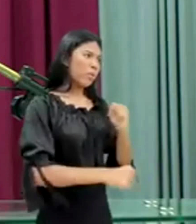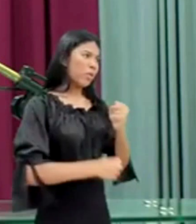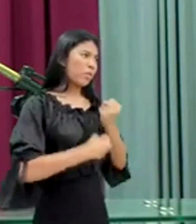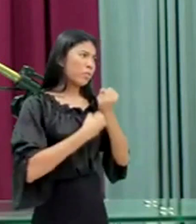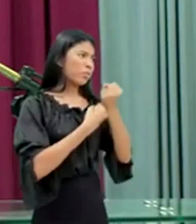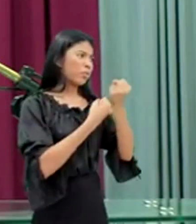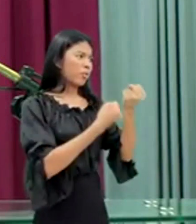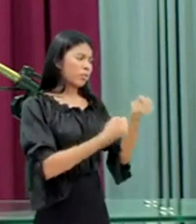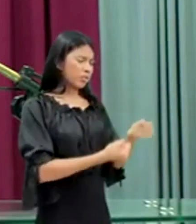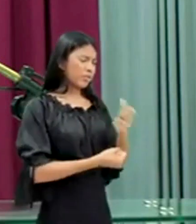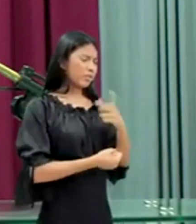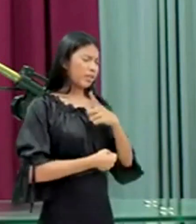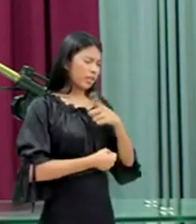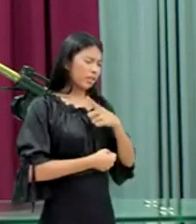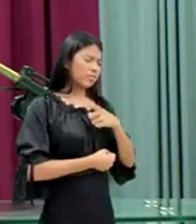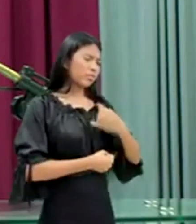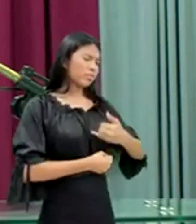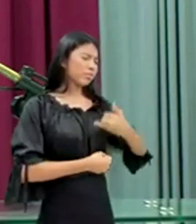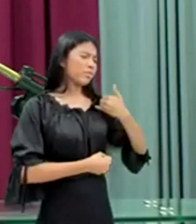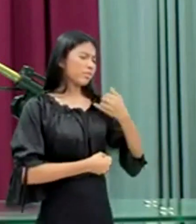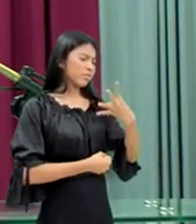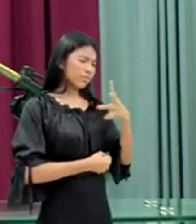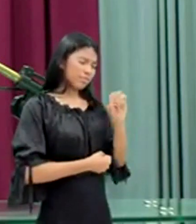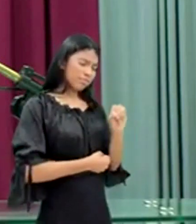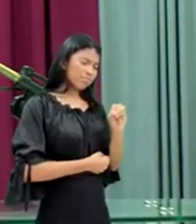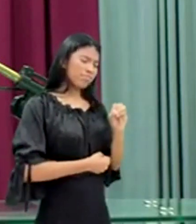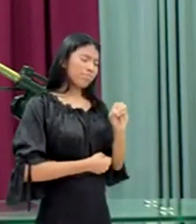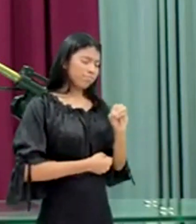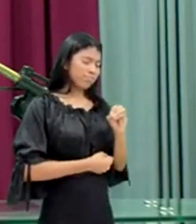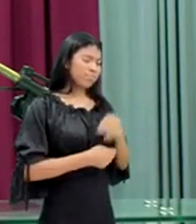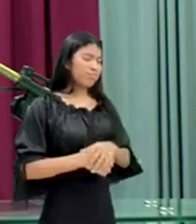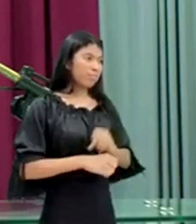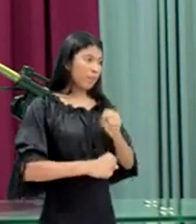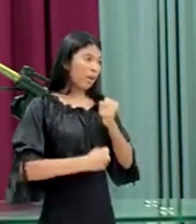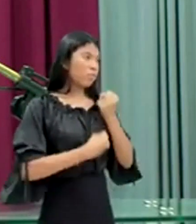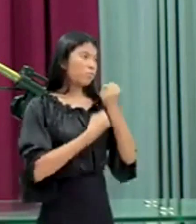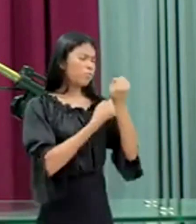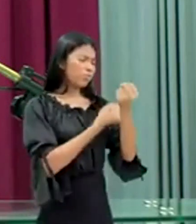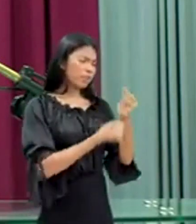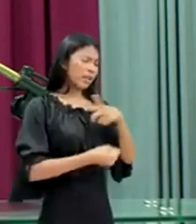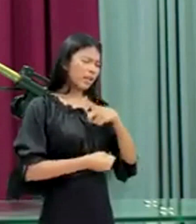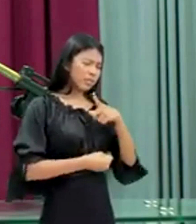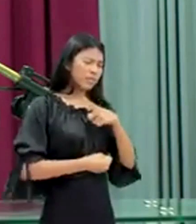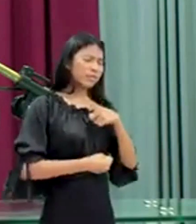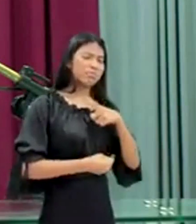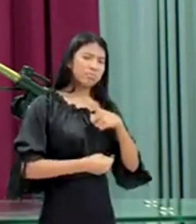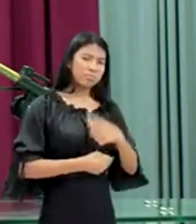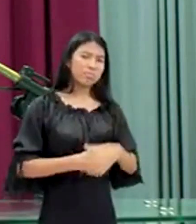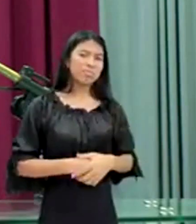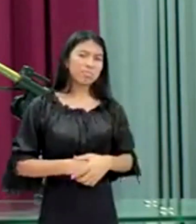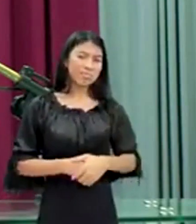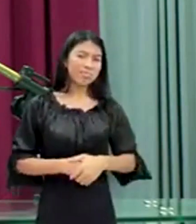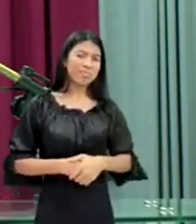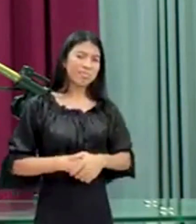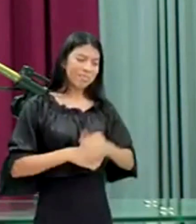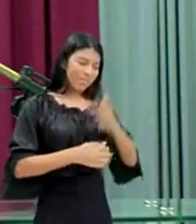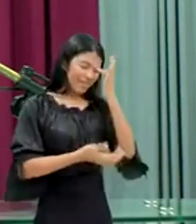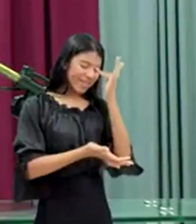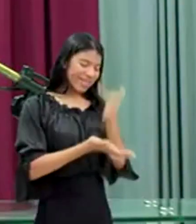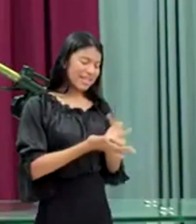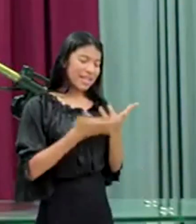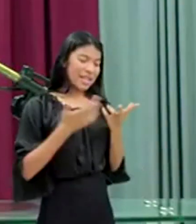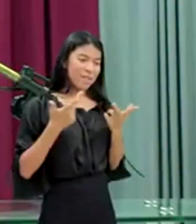quando eu tinha 40 anos, eu estou com o mesmo vigor, eu estou com a mesma força, eu estou com a mesma